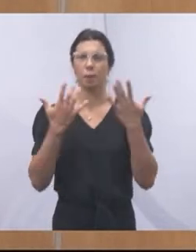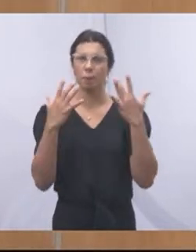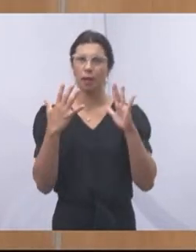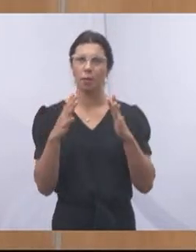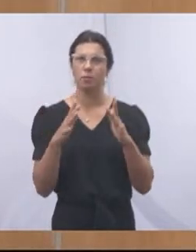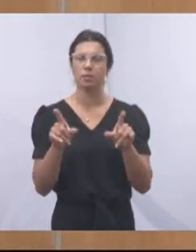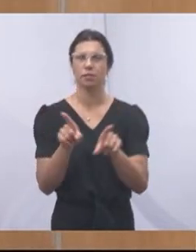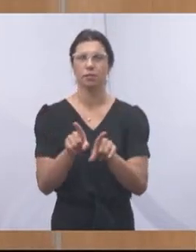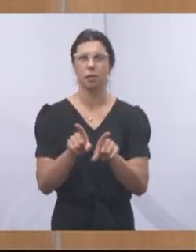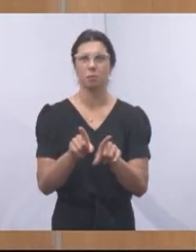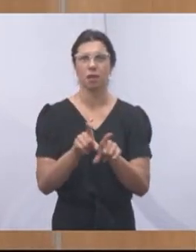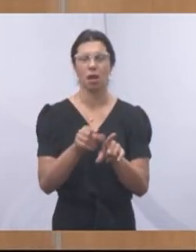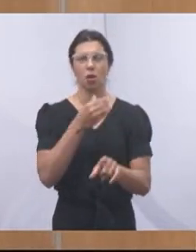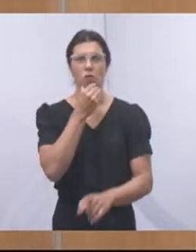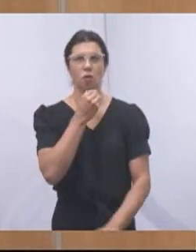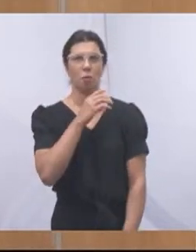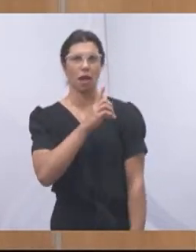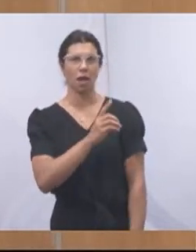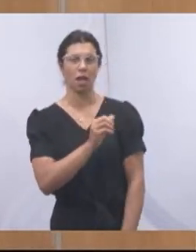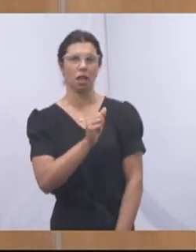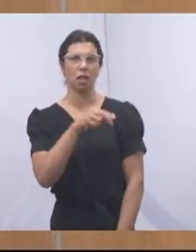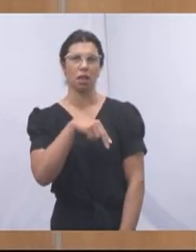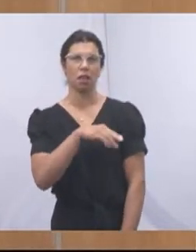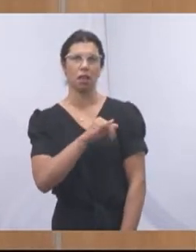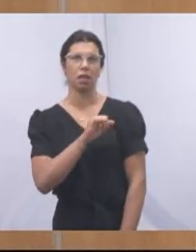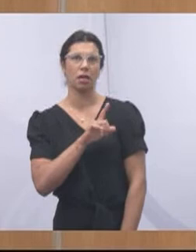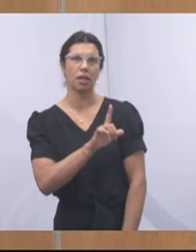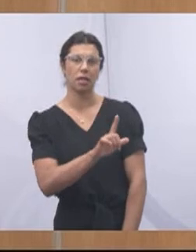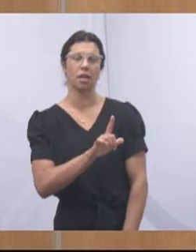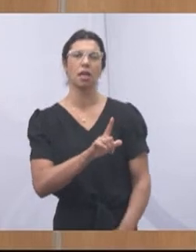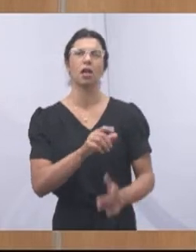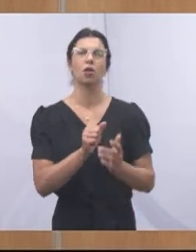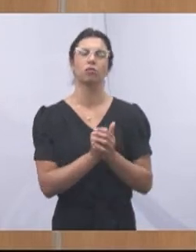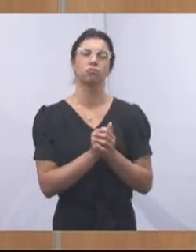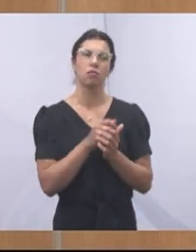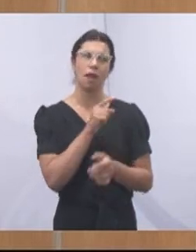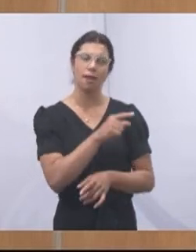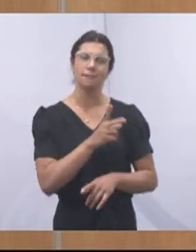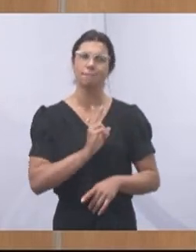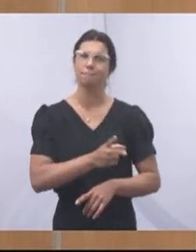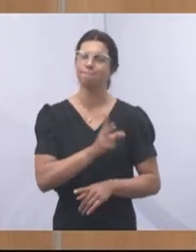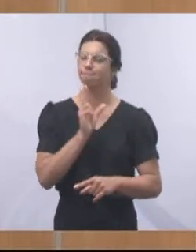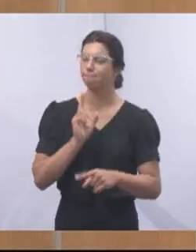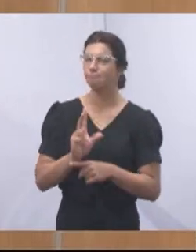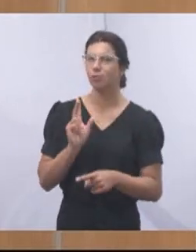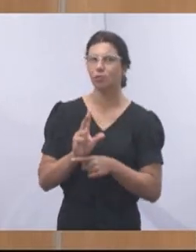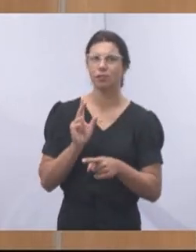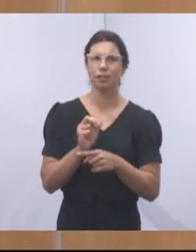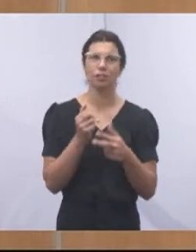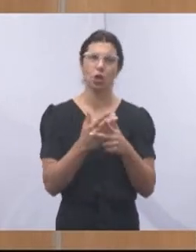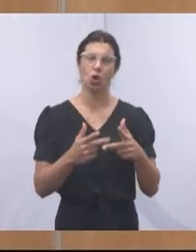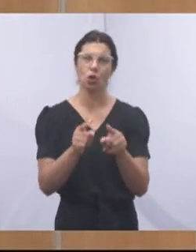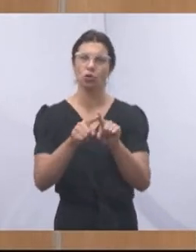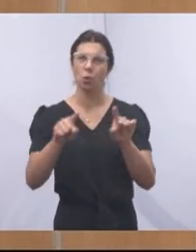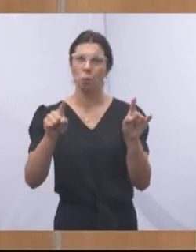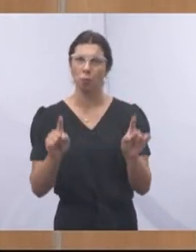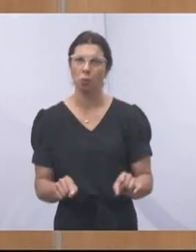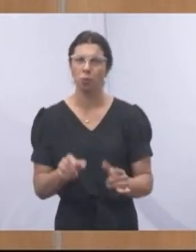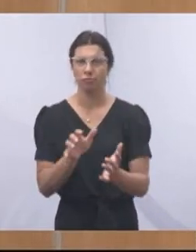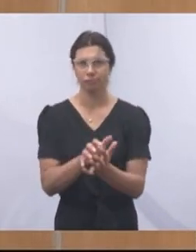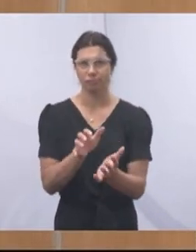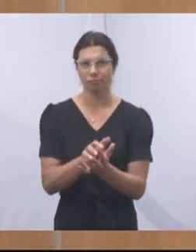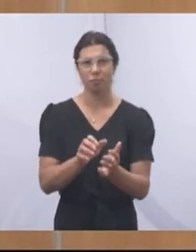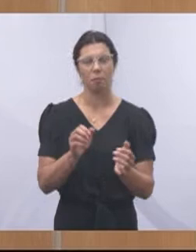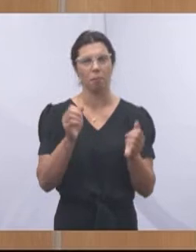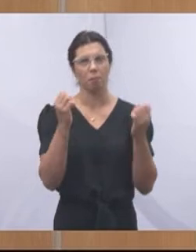Parabenizar ao Daniel Mariano pelo cuidado, pelo zelo da coisa pública. Parabéns aos familiares. Quando